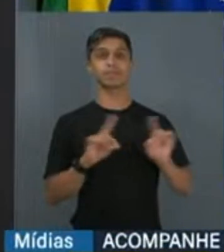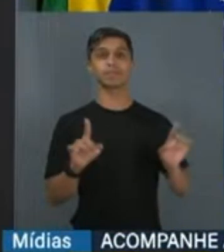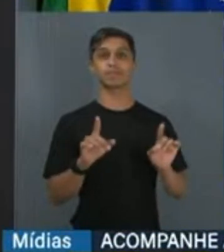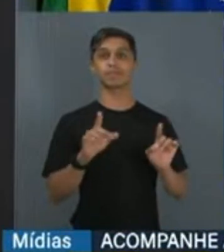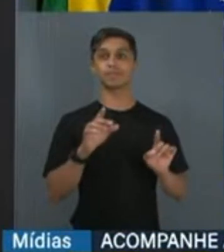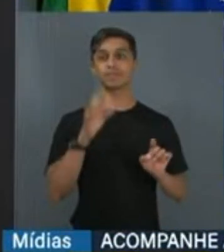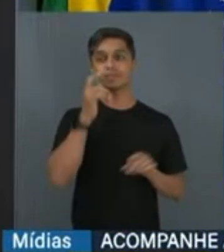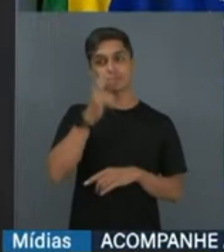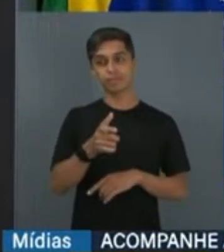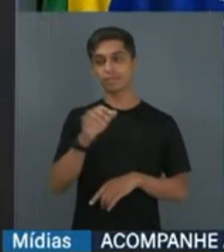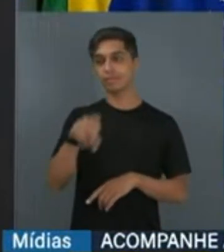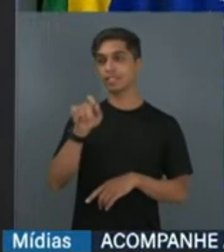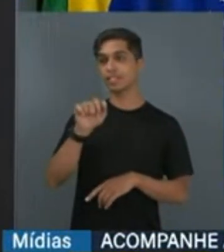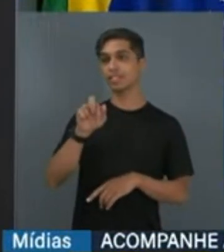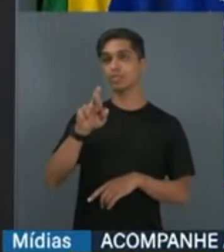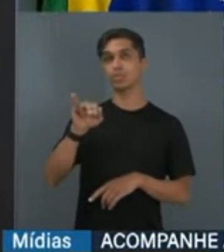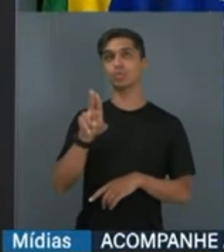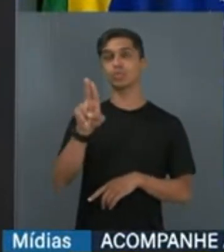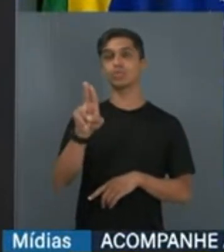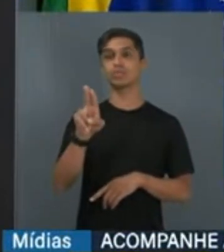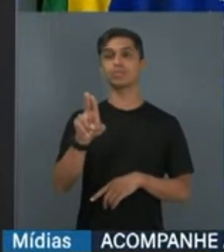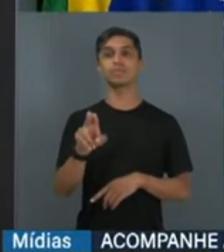Cajuru, é que